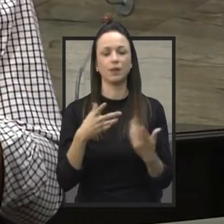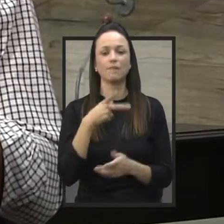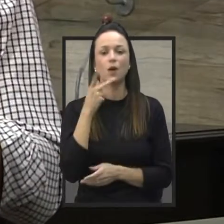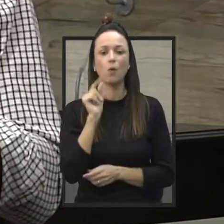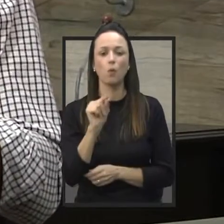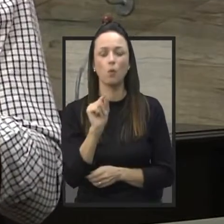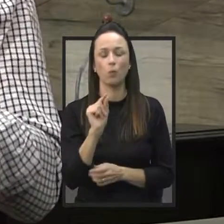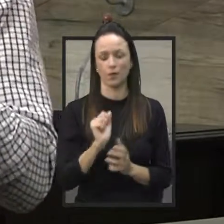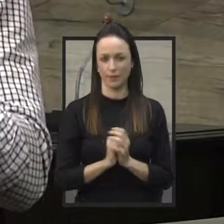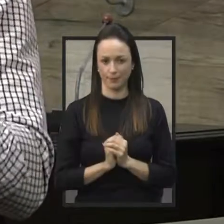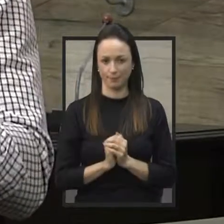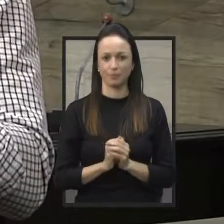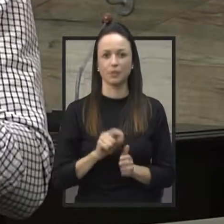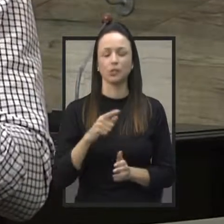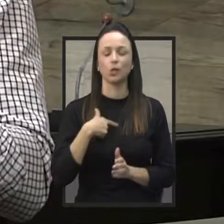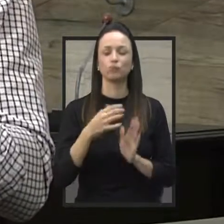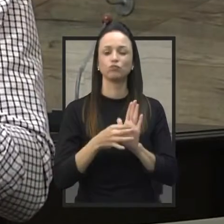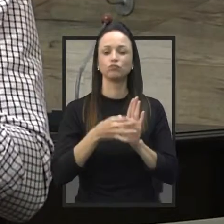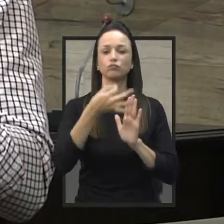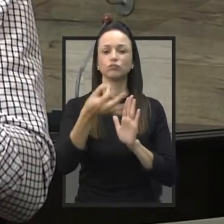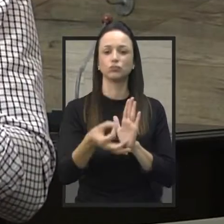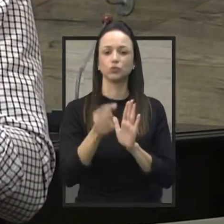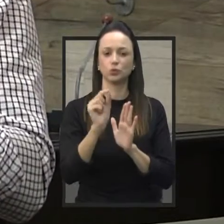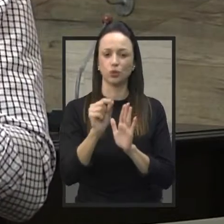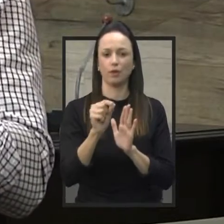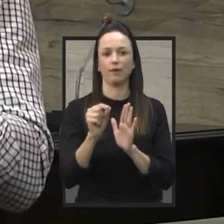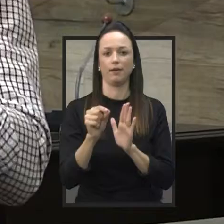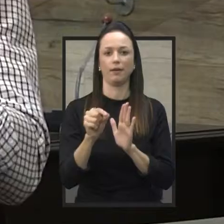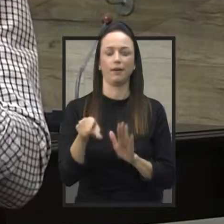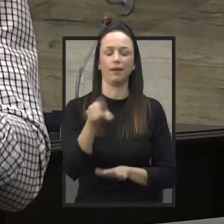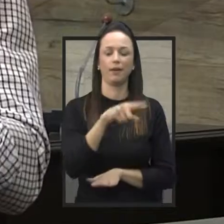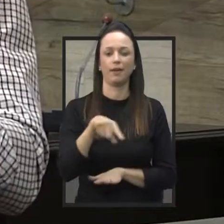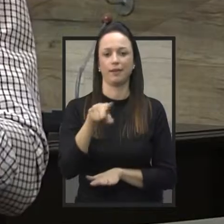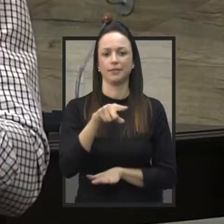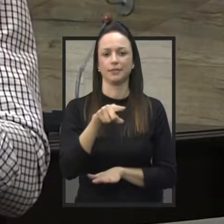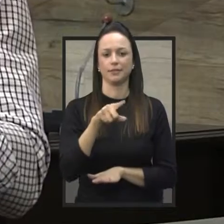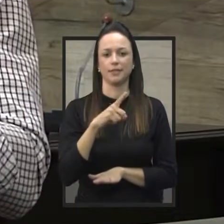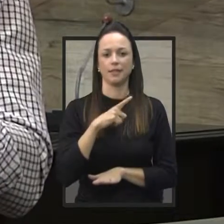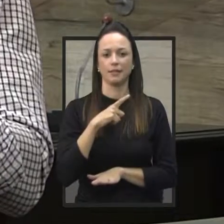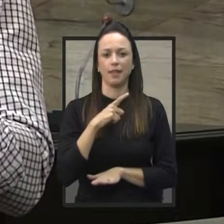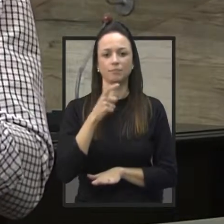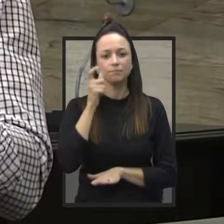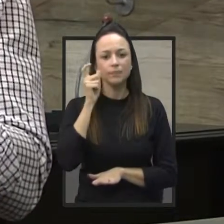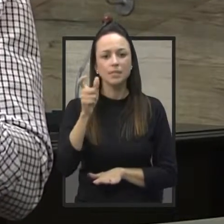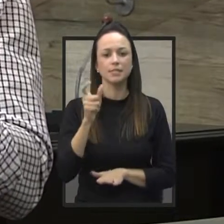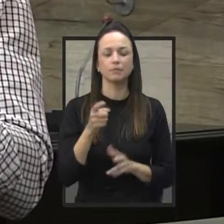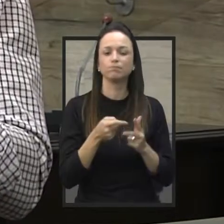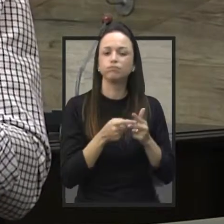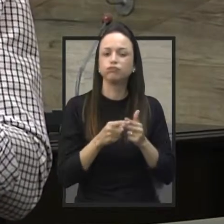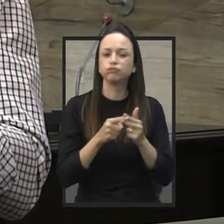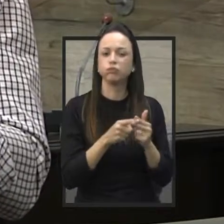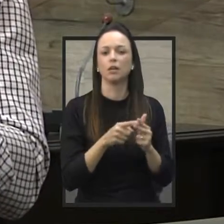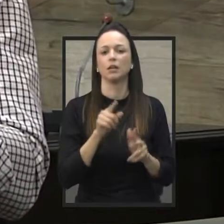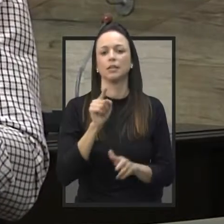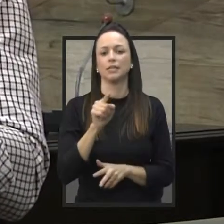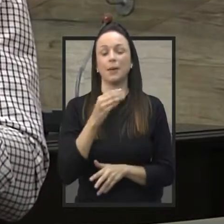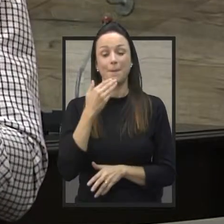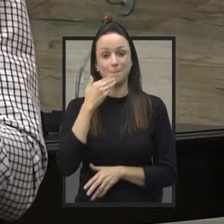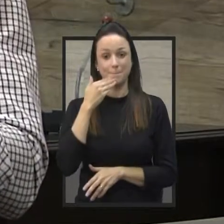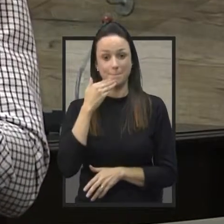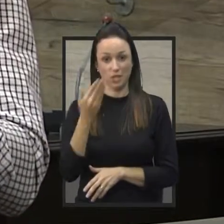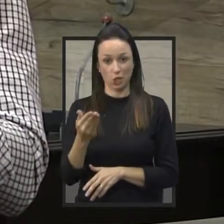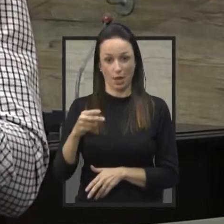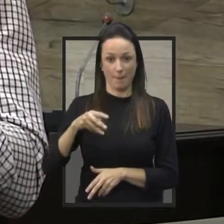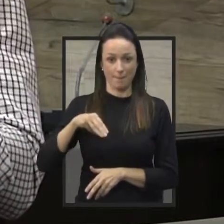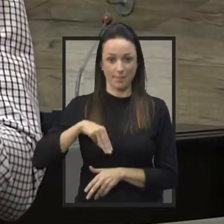que nós sugerimos para esse pessoal que tem o interesse na manutenção, que fosse pedido ao Ministério